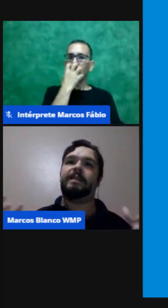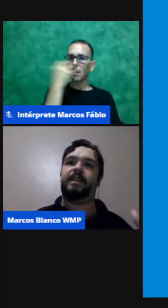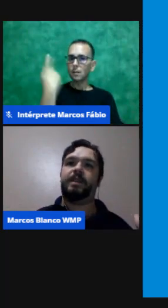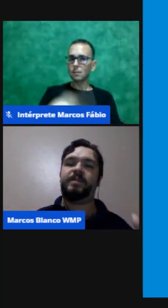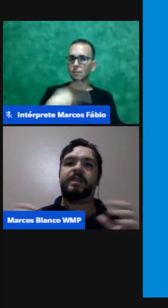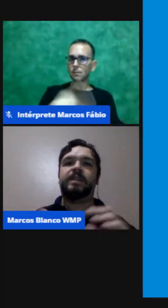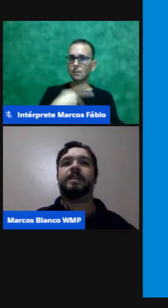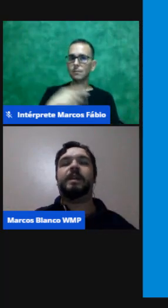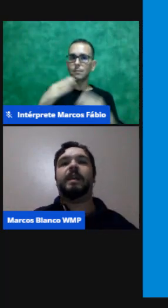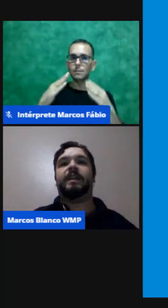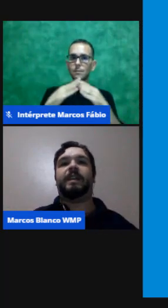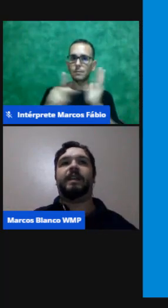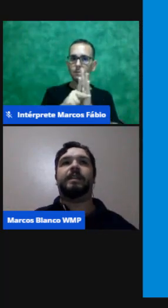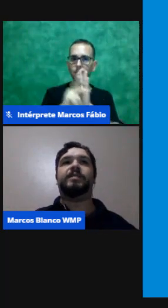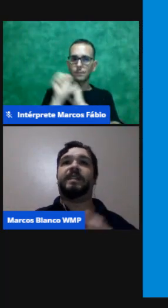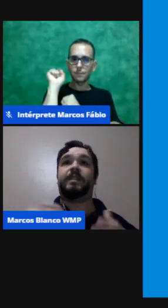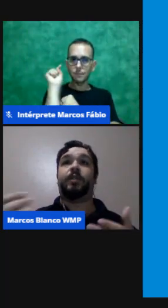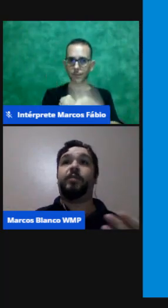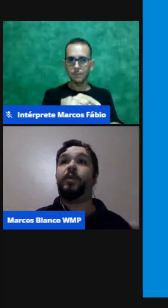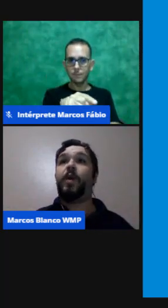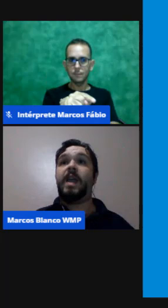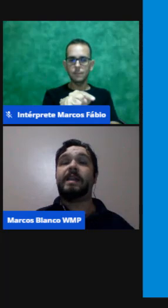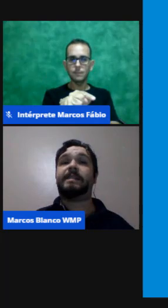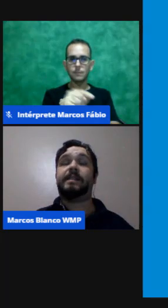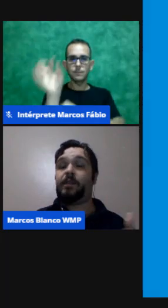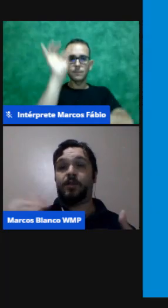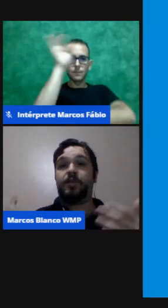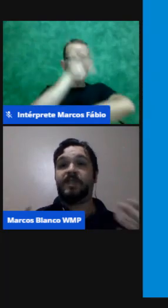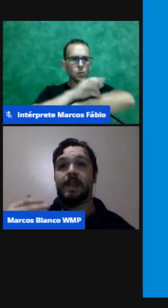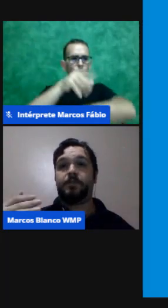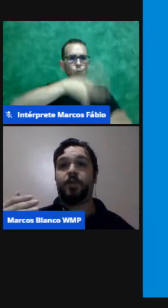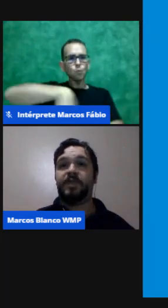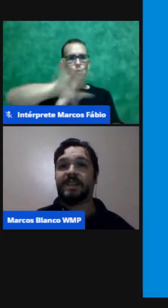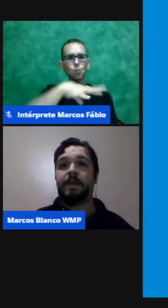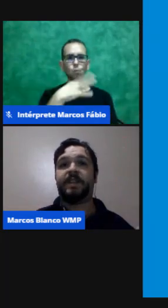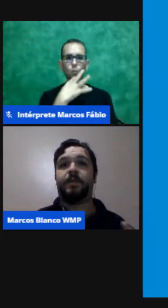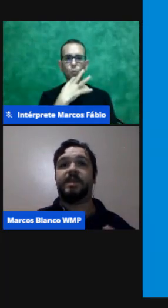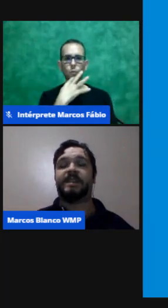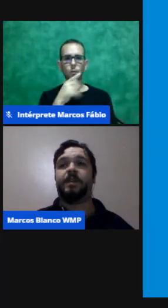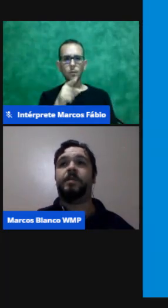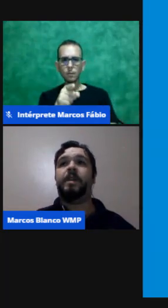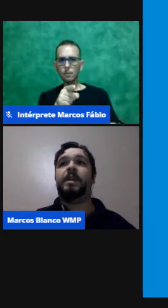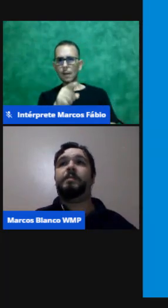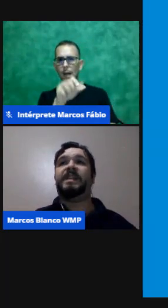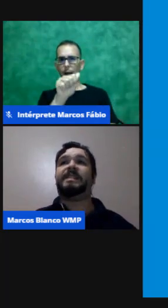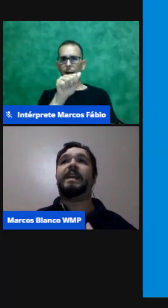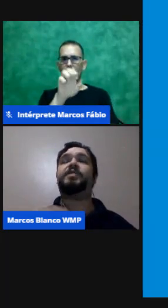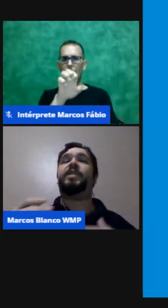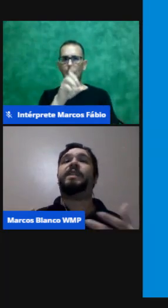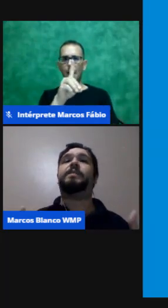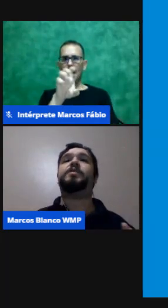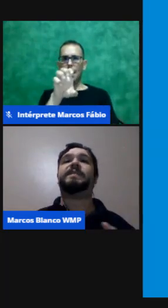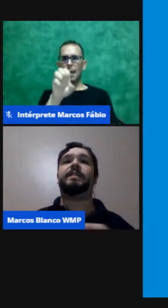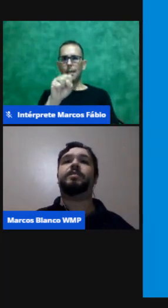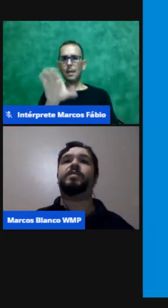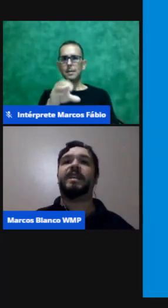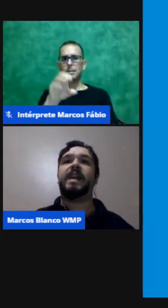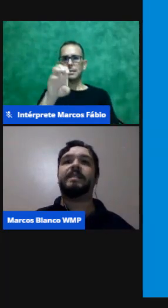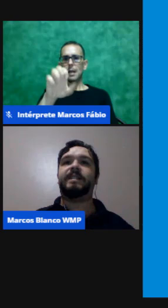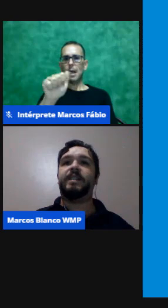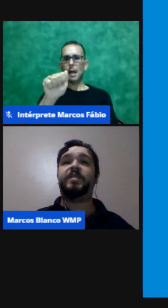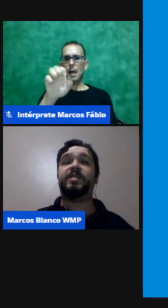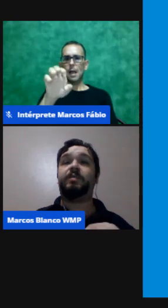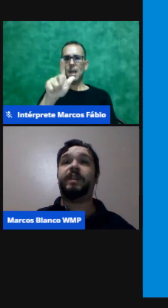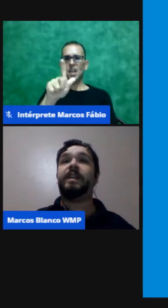famoso Aedes aegypti, que não sei se todo mundo conhece, todo mundo sabe essa informação, mas cerca de 80%